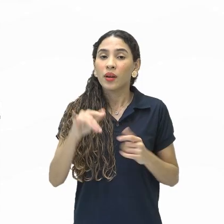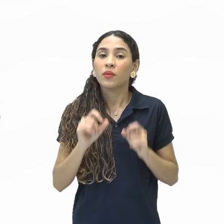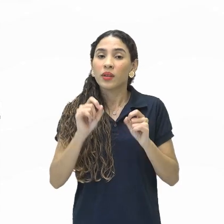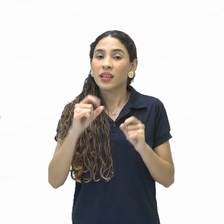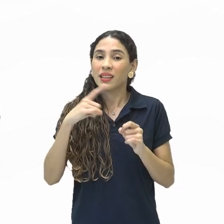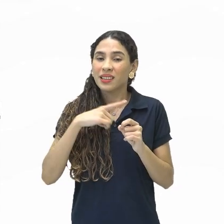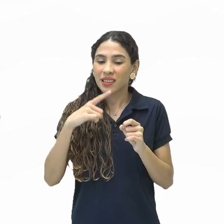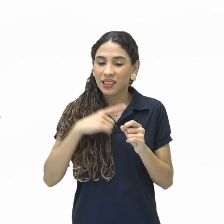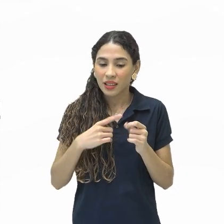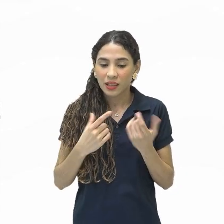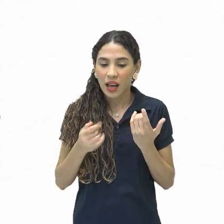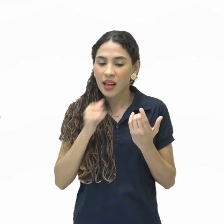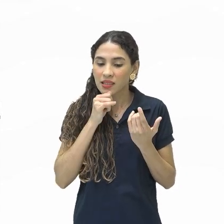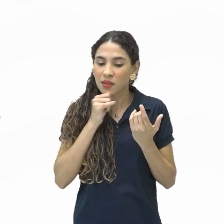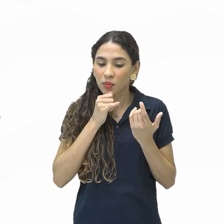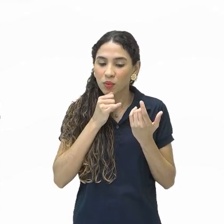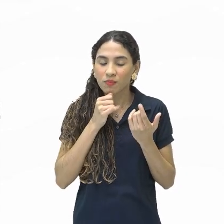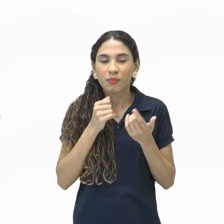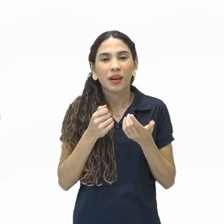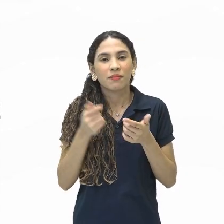esse abismo entre classes.